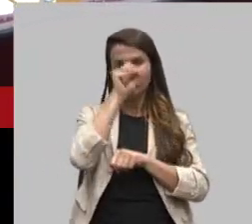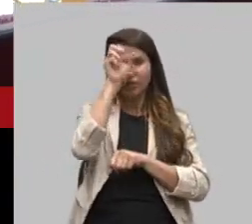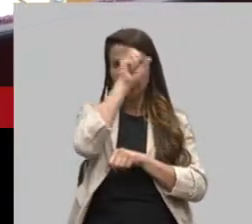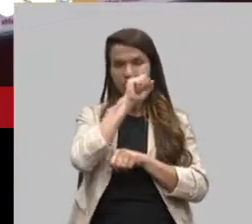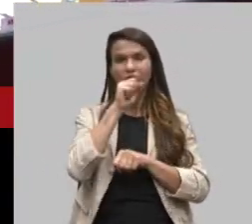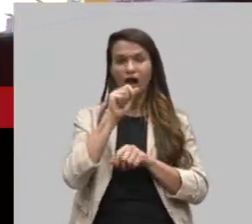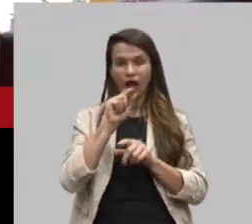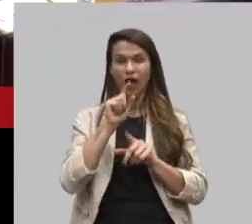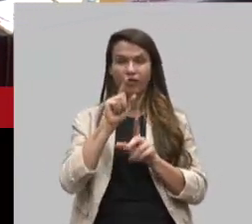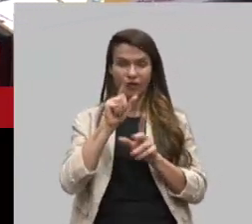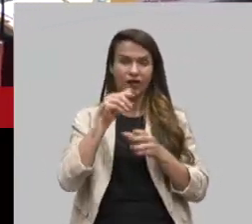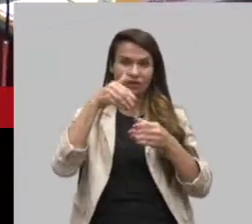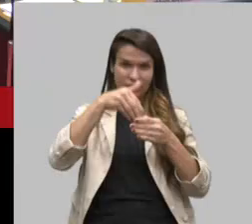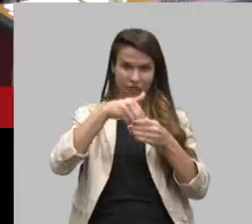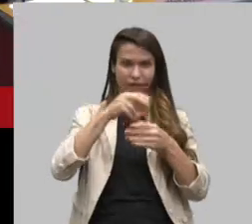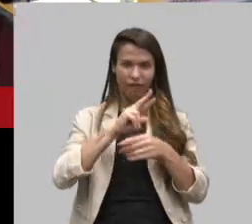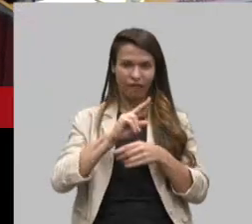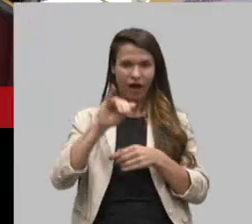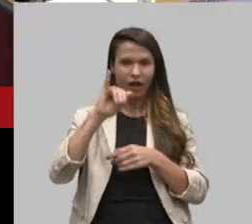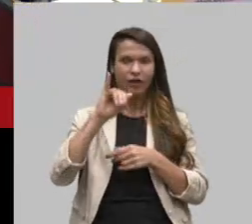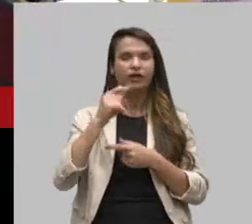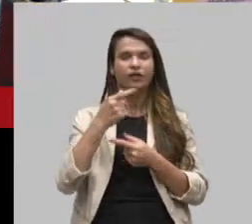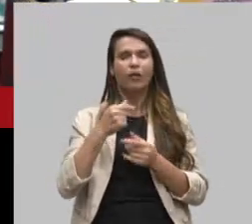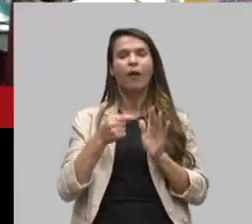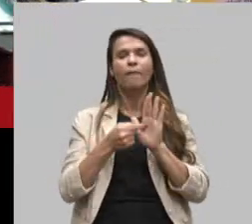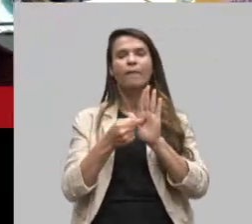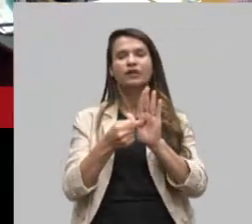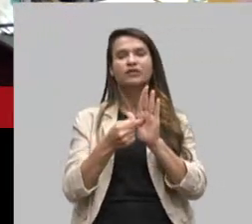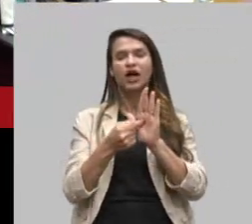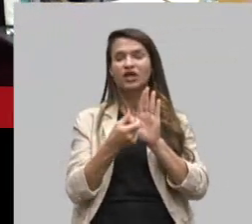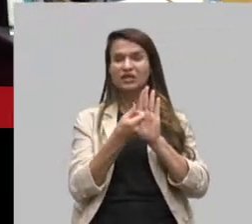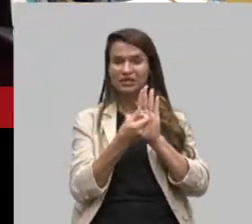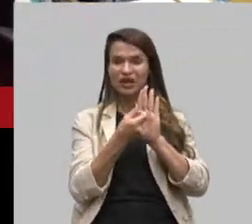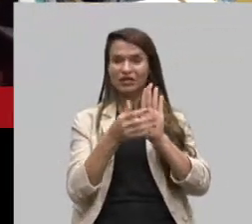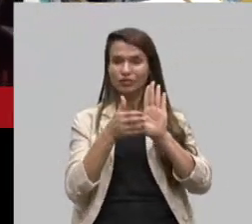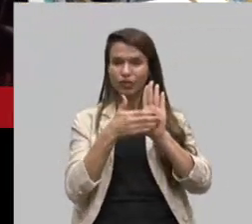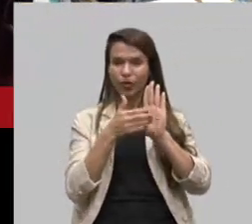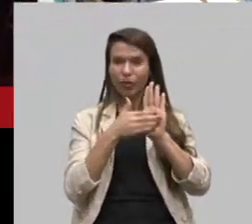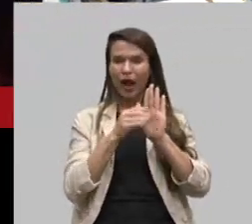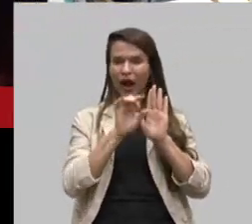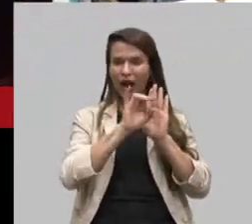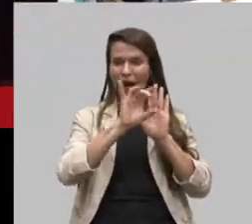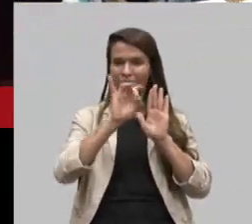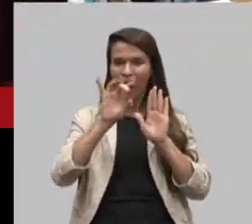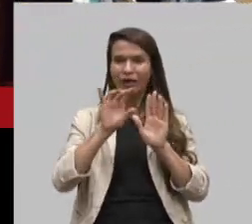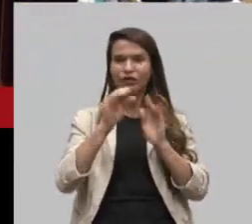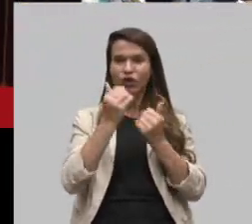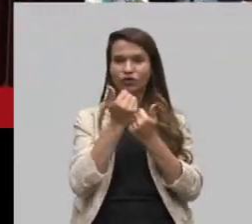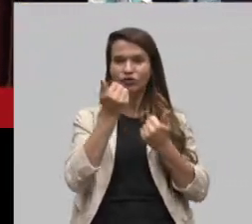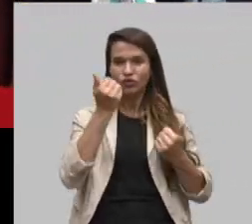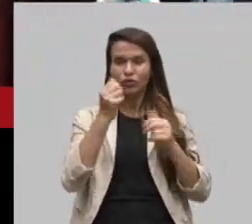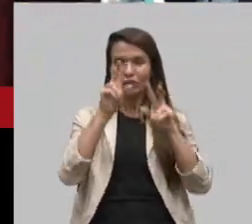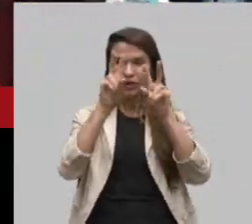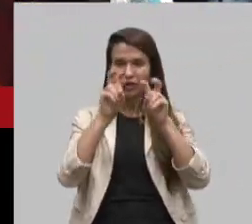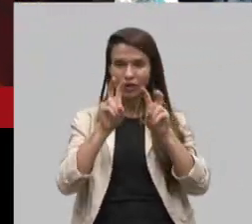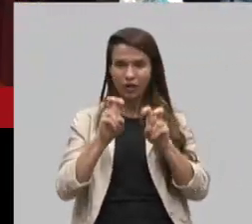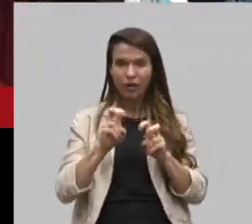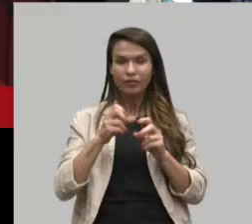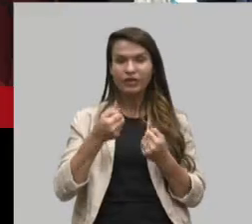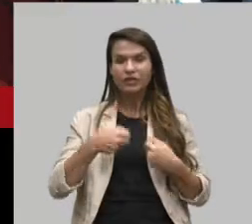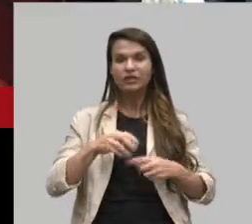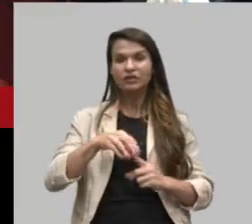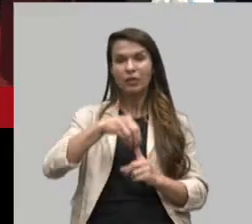votadas foram apresentadas seis propostas para cada subtema e para cada subtema devem ser priorizadas